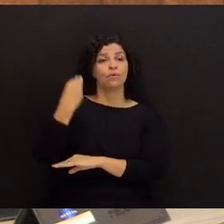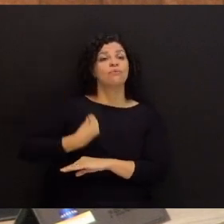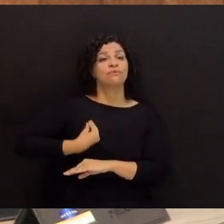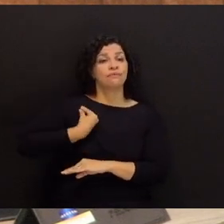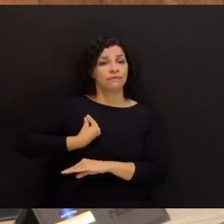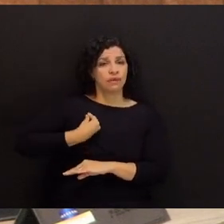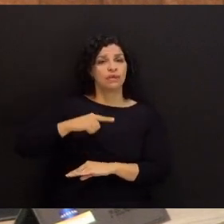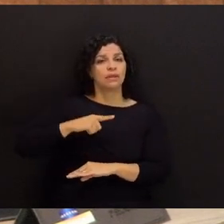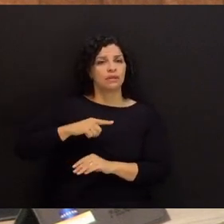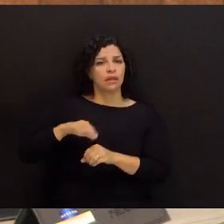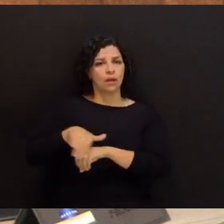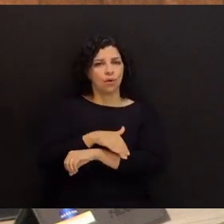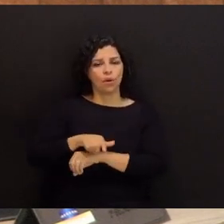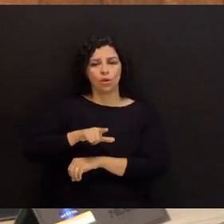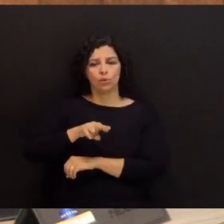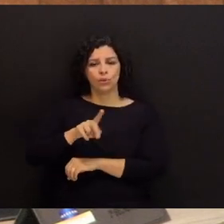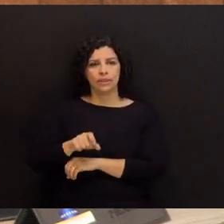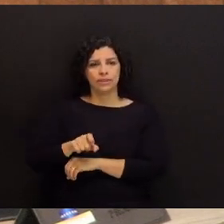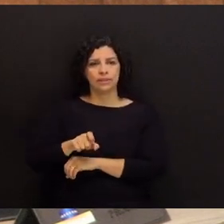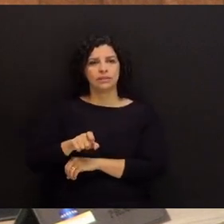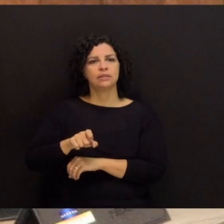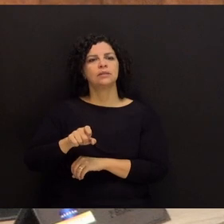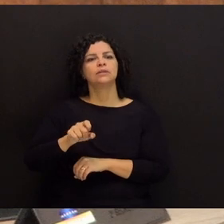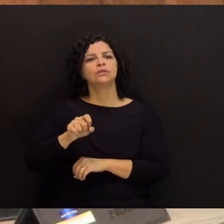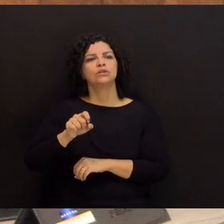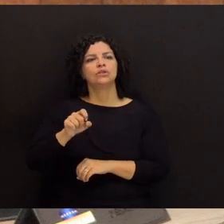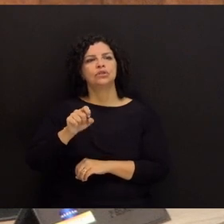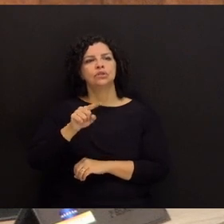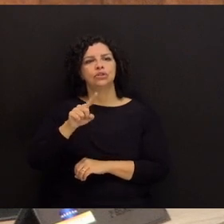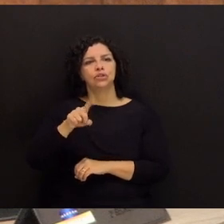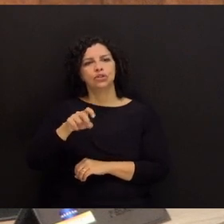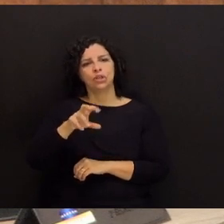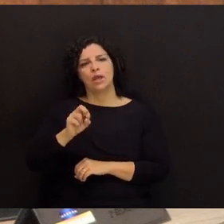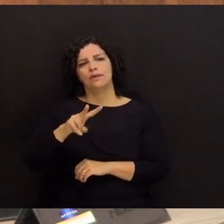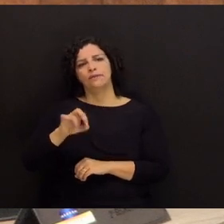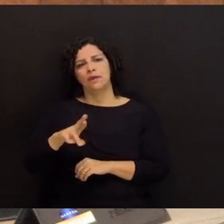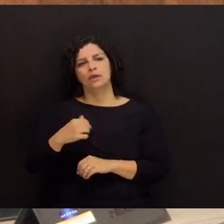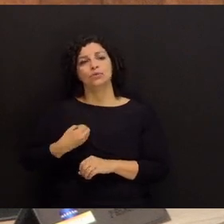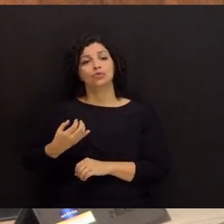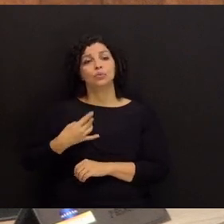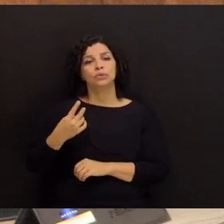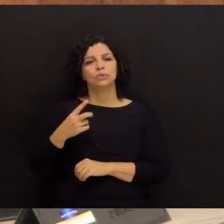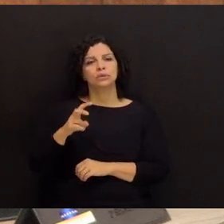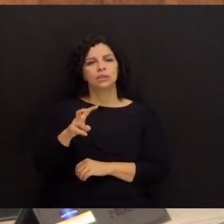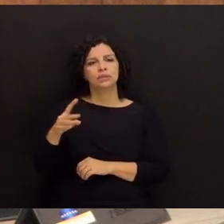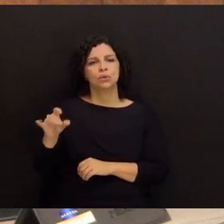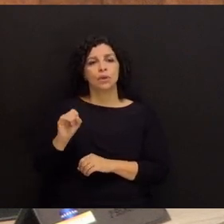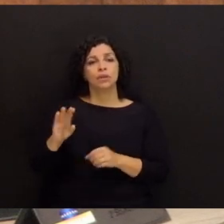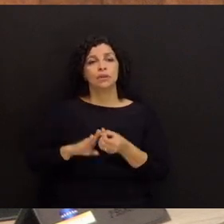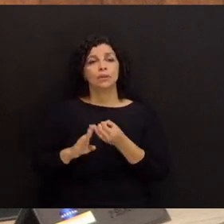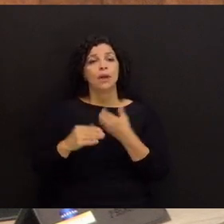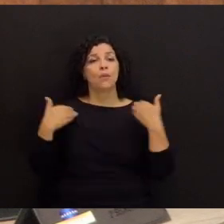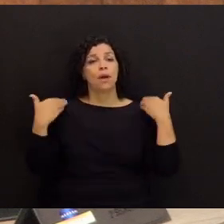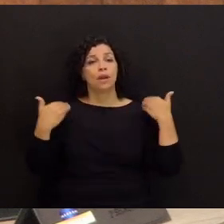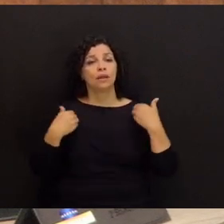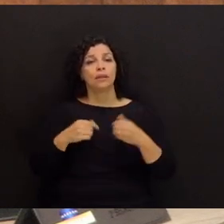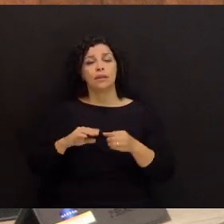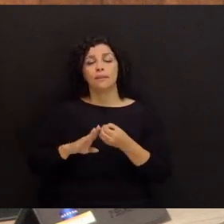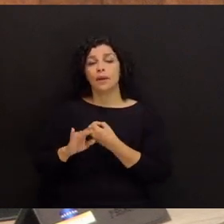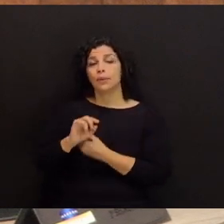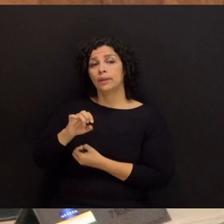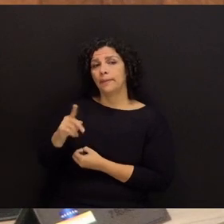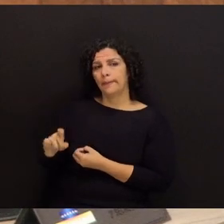Rua Luiz Xavier da Silva em frente ao número 450 no Jardim Alegria Bairro Ipê